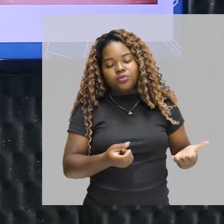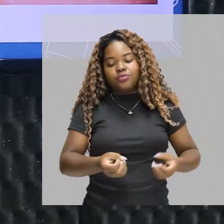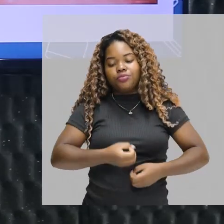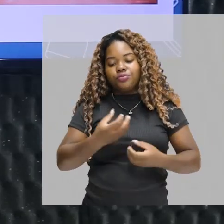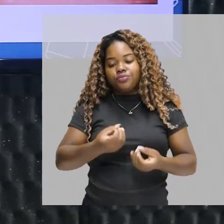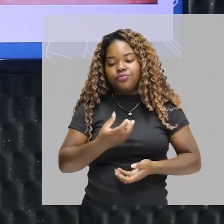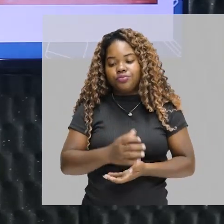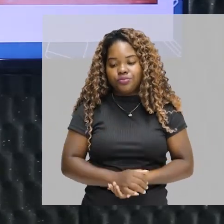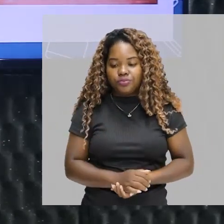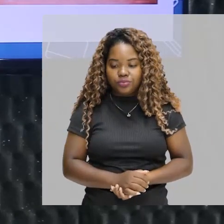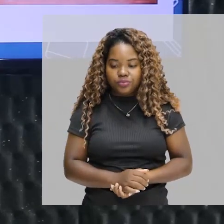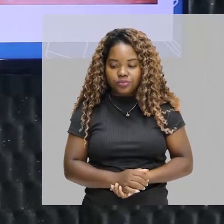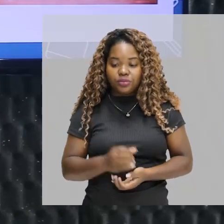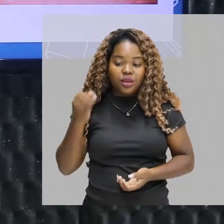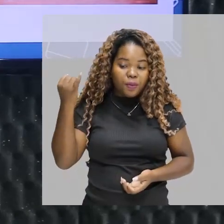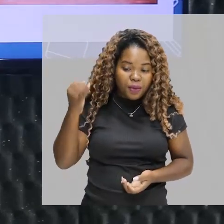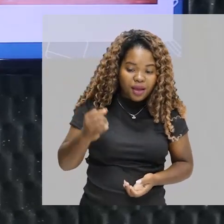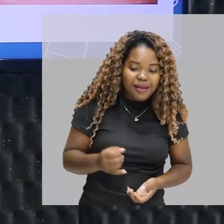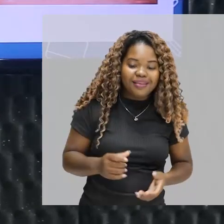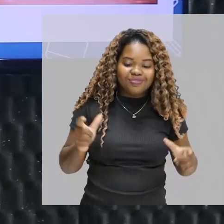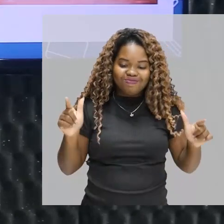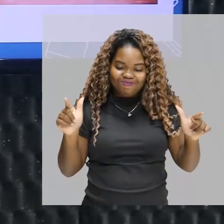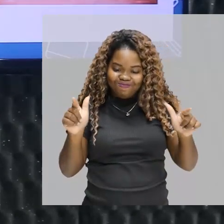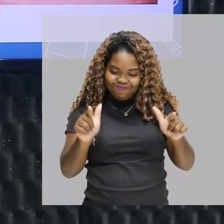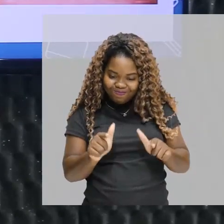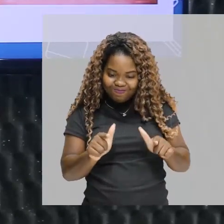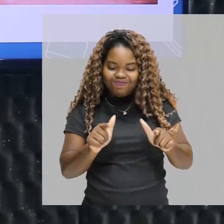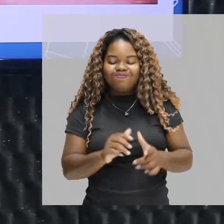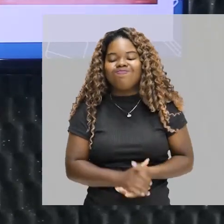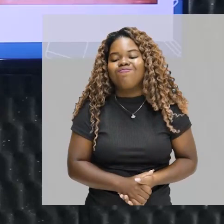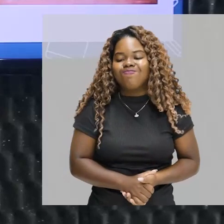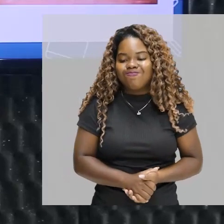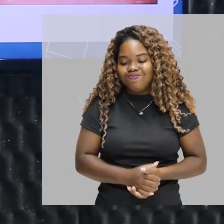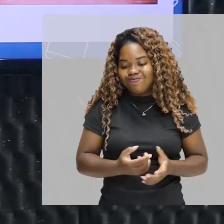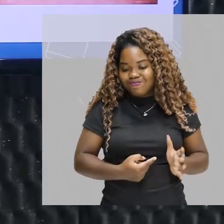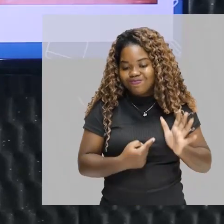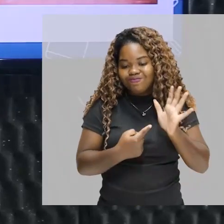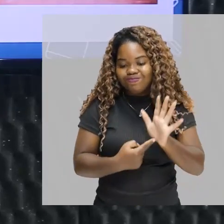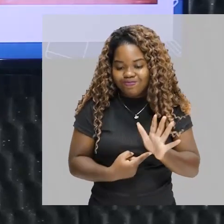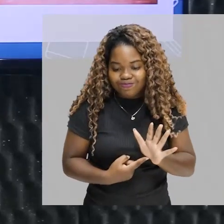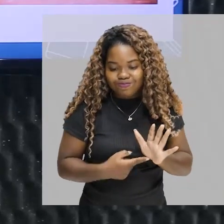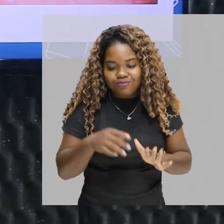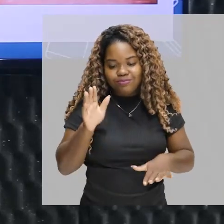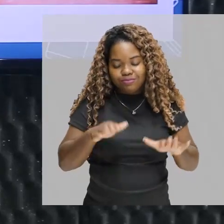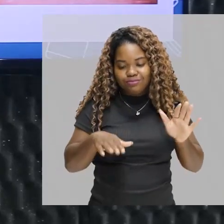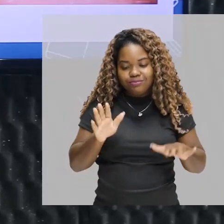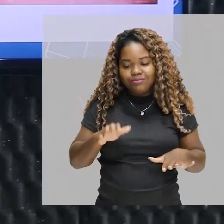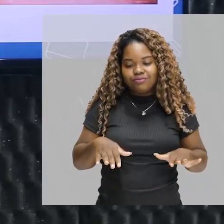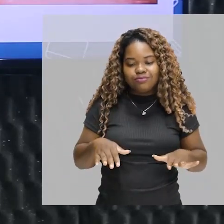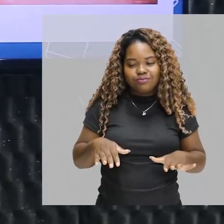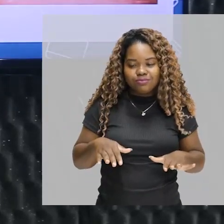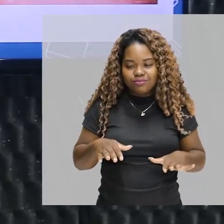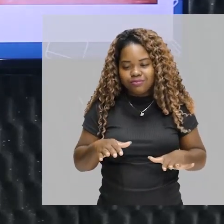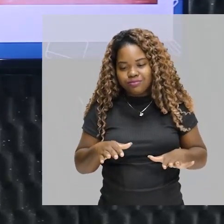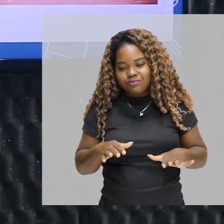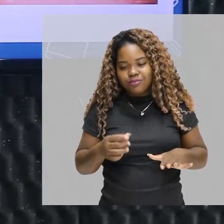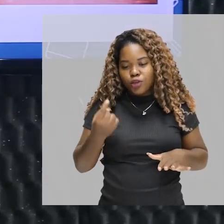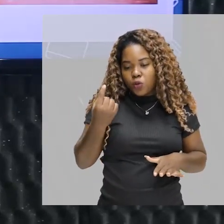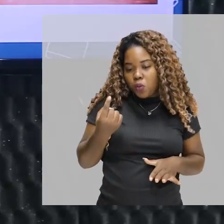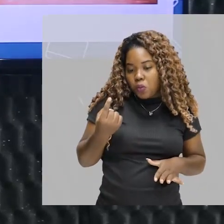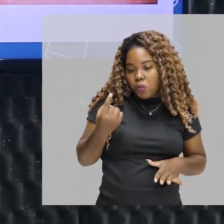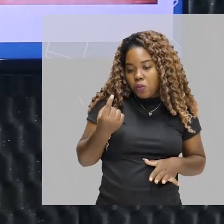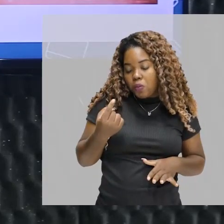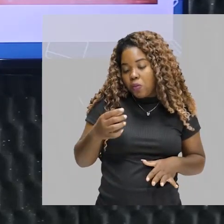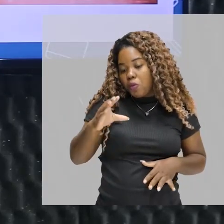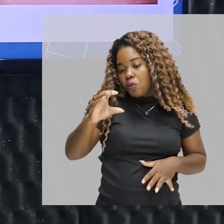um conto? É uma narrativa curta que apresenta apenas, às vezes, né? A maioria das vezes não, apenas um